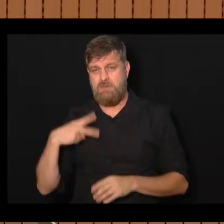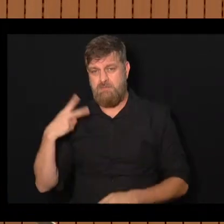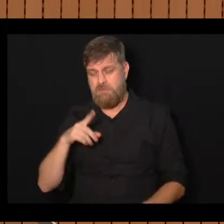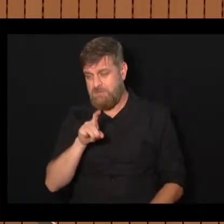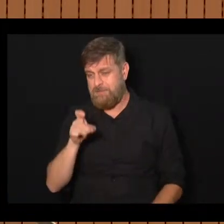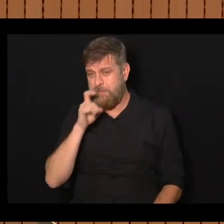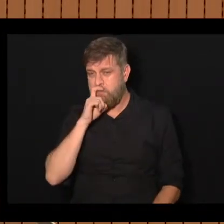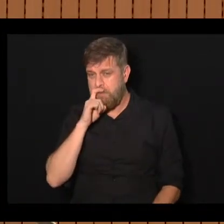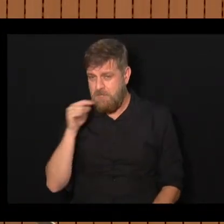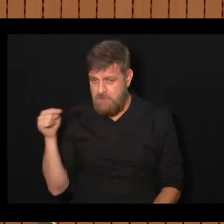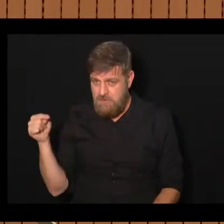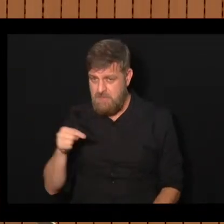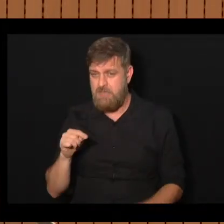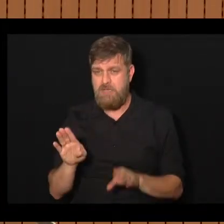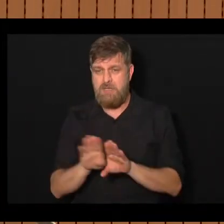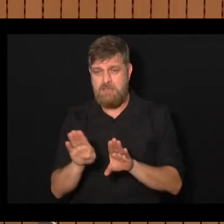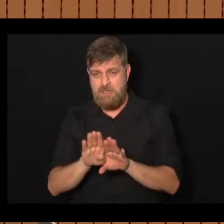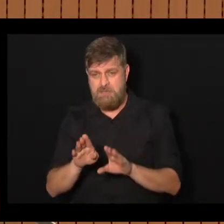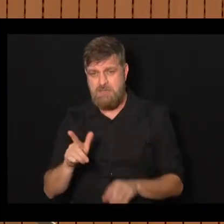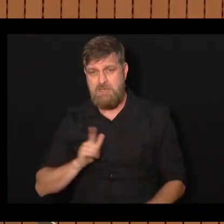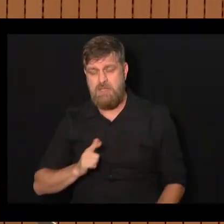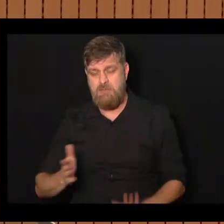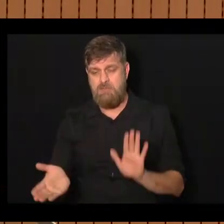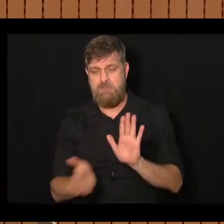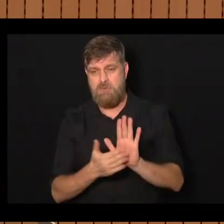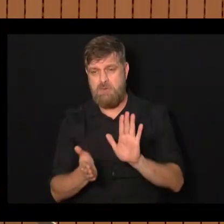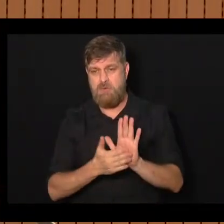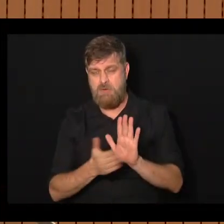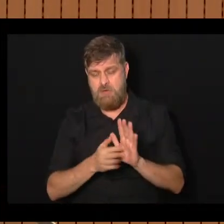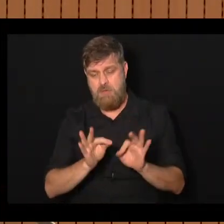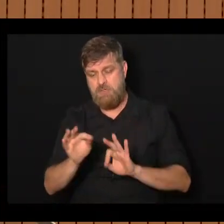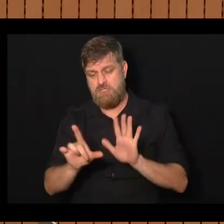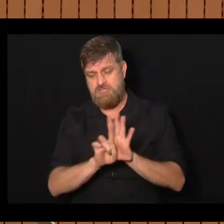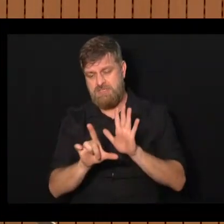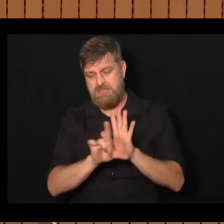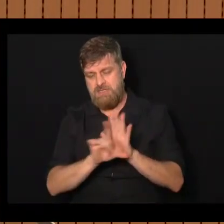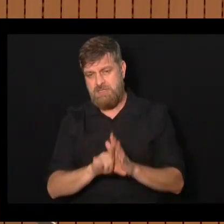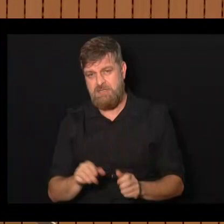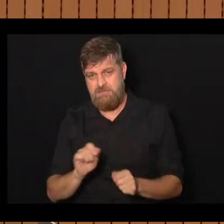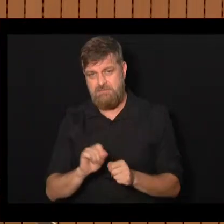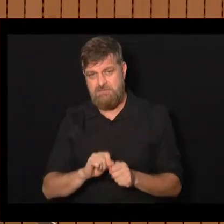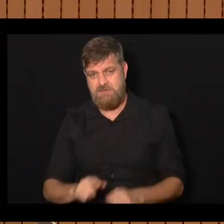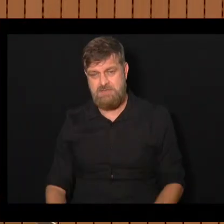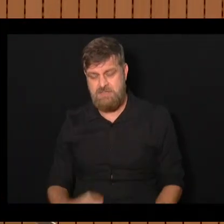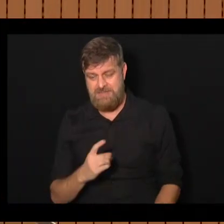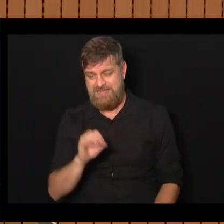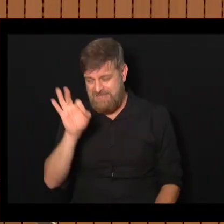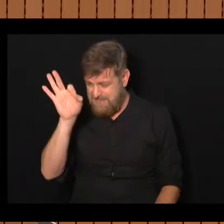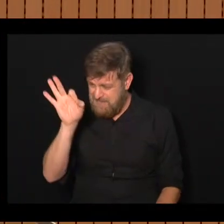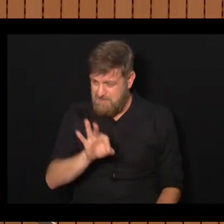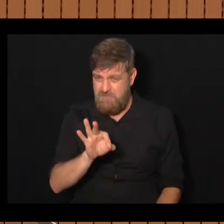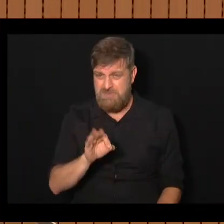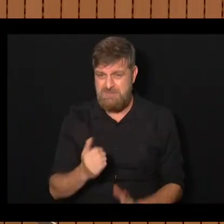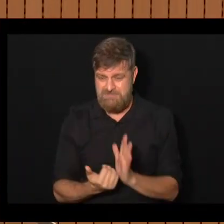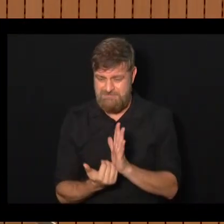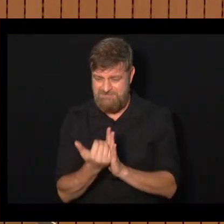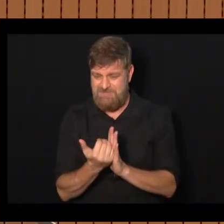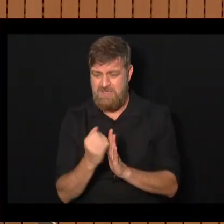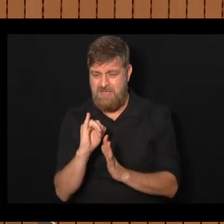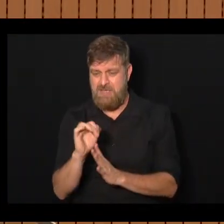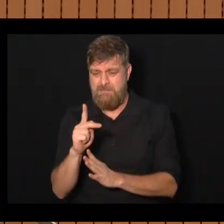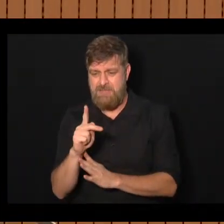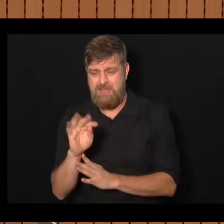que inclusive é autor do projeto de lei nessa casa que congela os 10% de aumento de